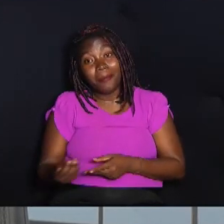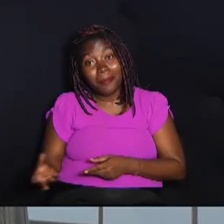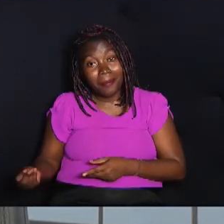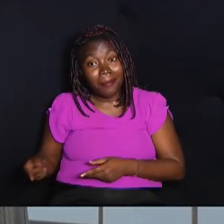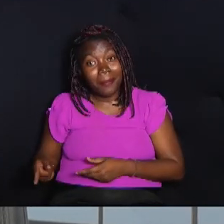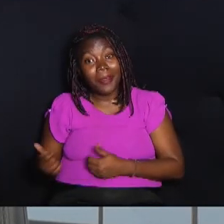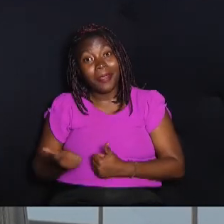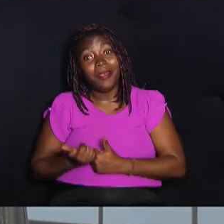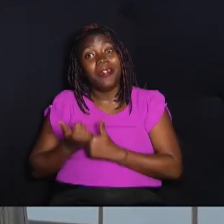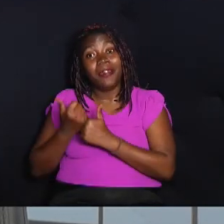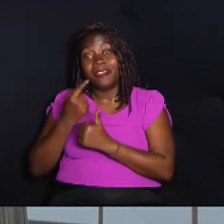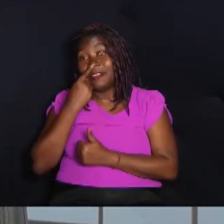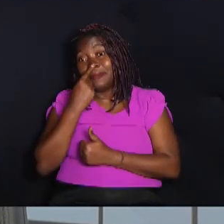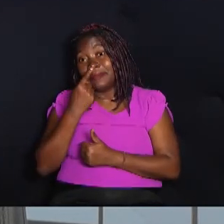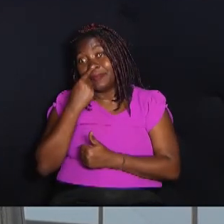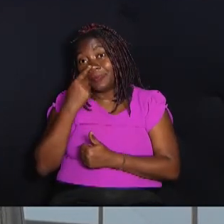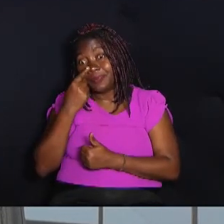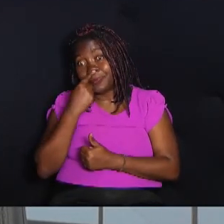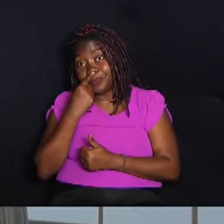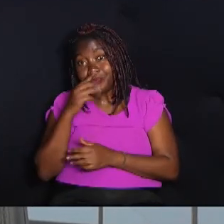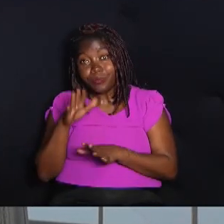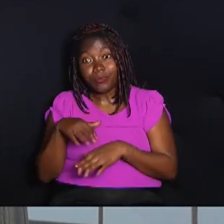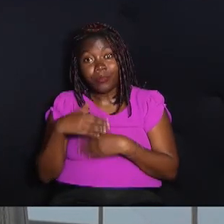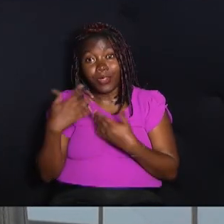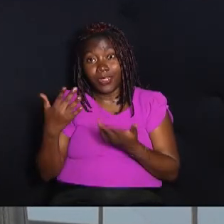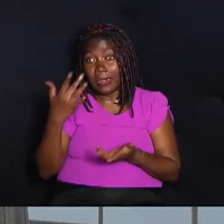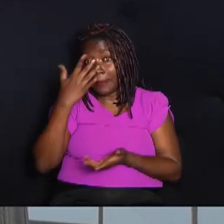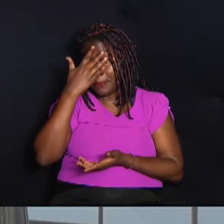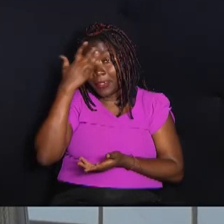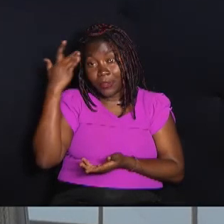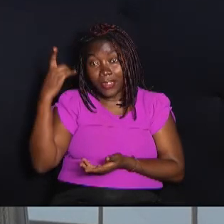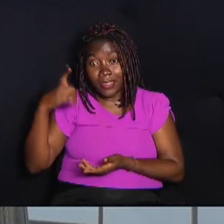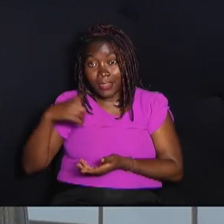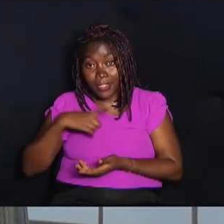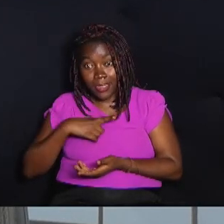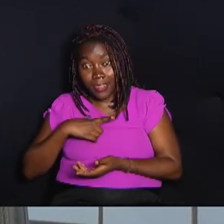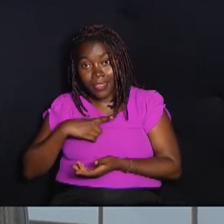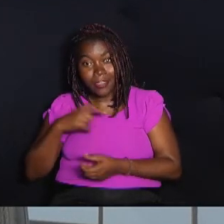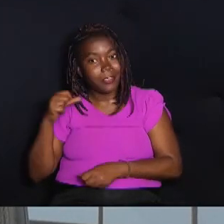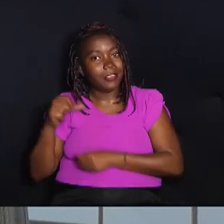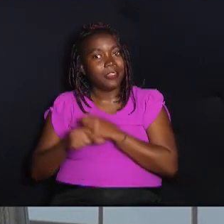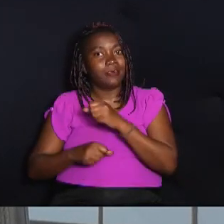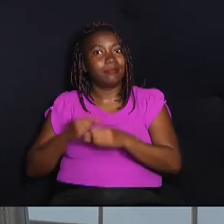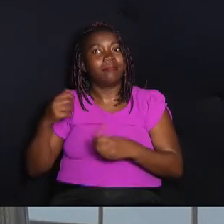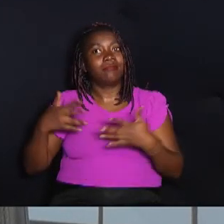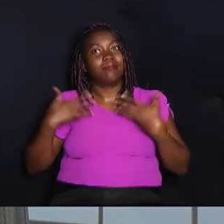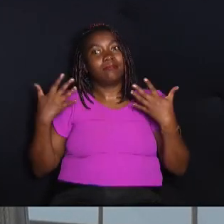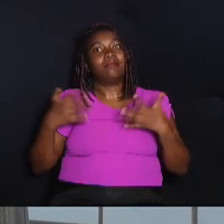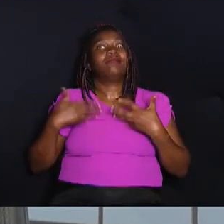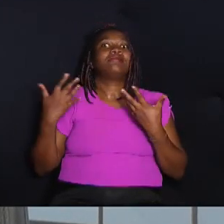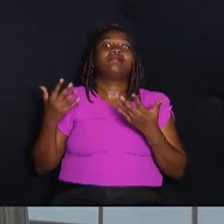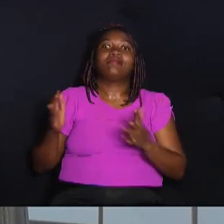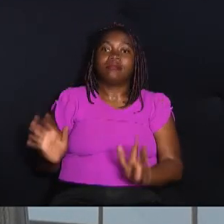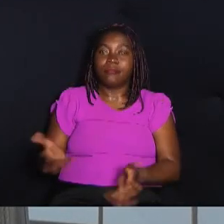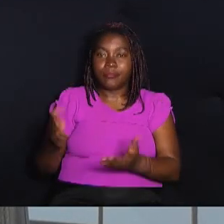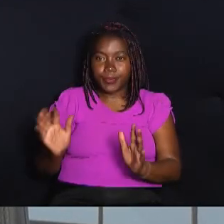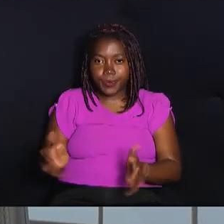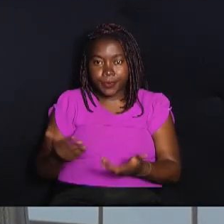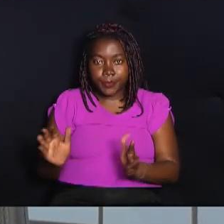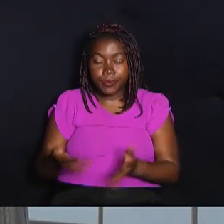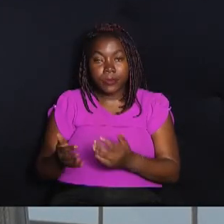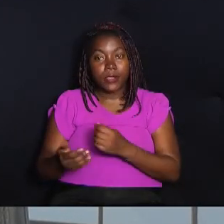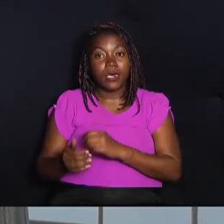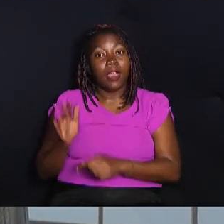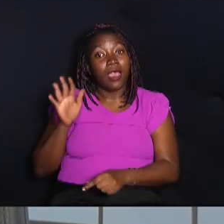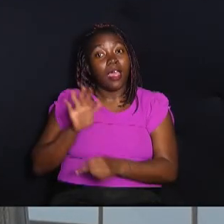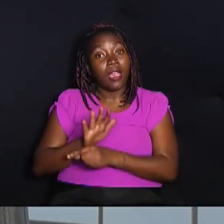apoio emocional que quando a pessoa tem aquilo dá uma mudada. São estímulos. São estímulos que